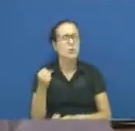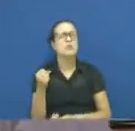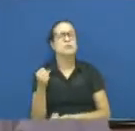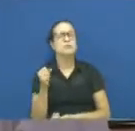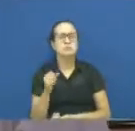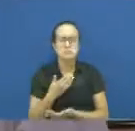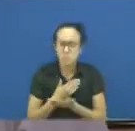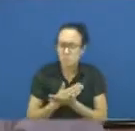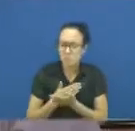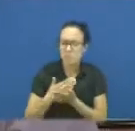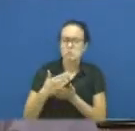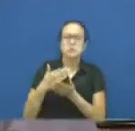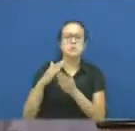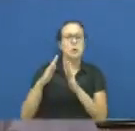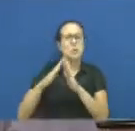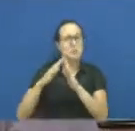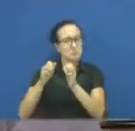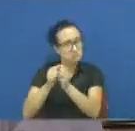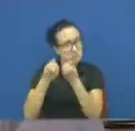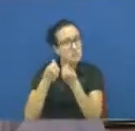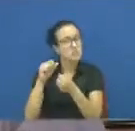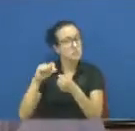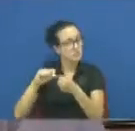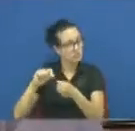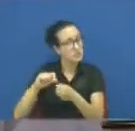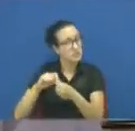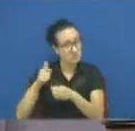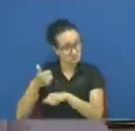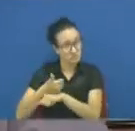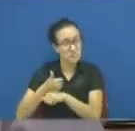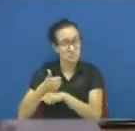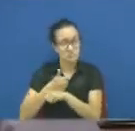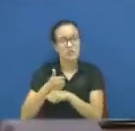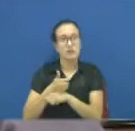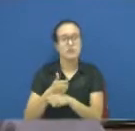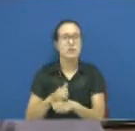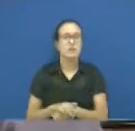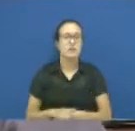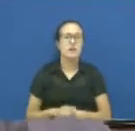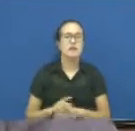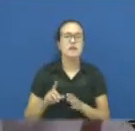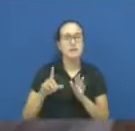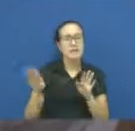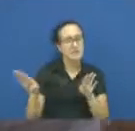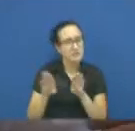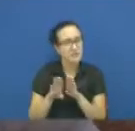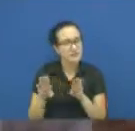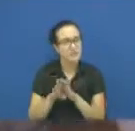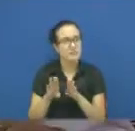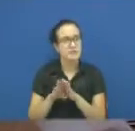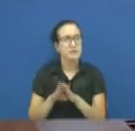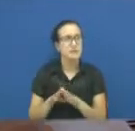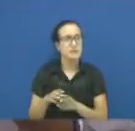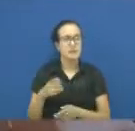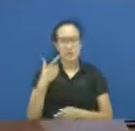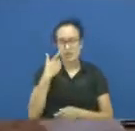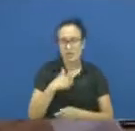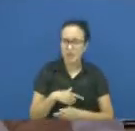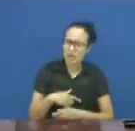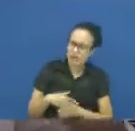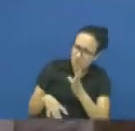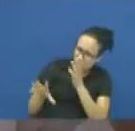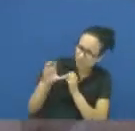ser padeiro e, além desse ofício, ele tinha um ofício muito grande que eu